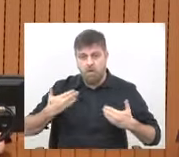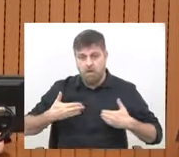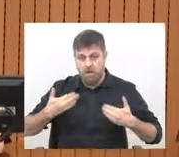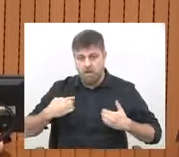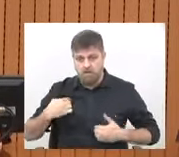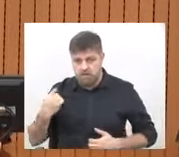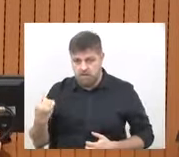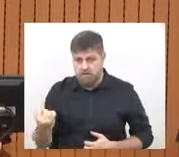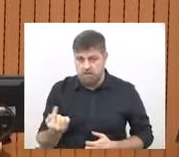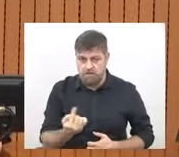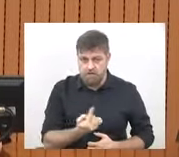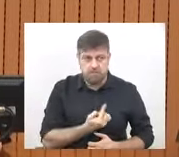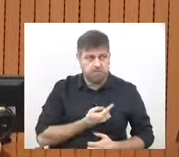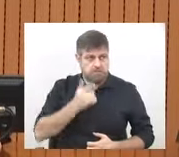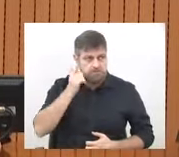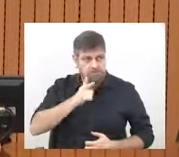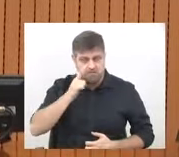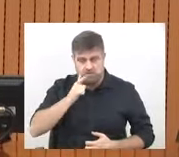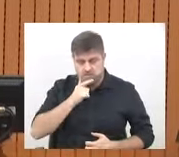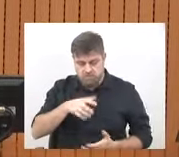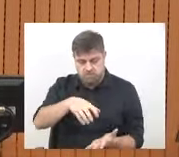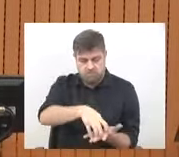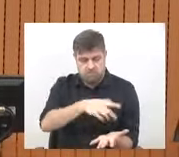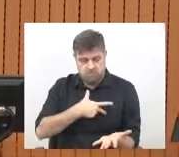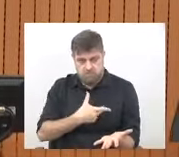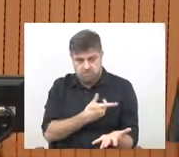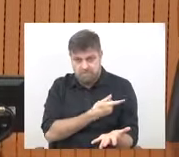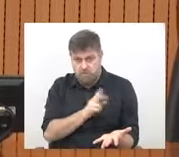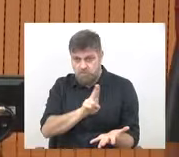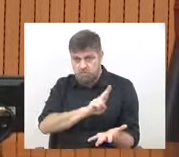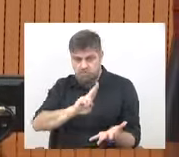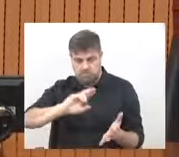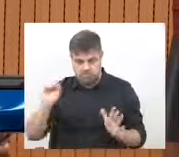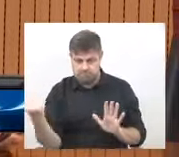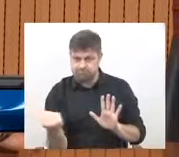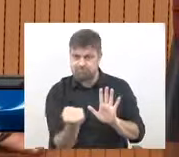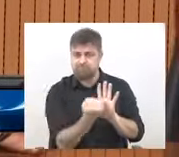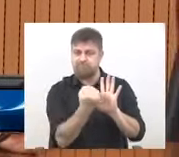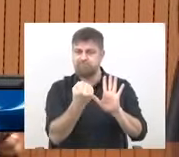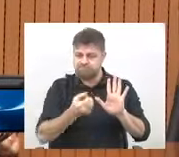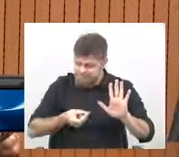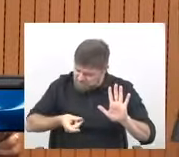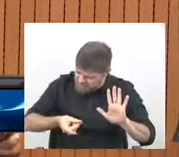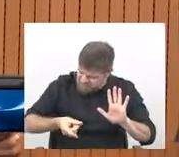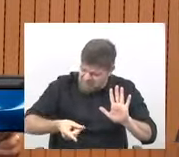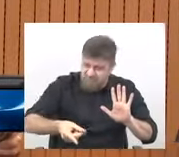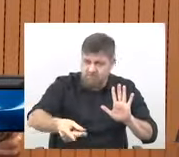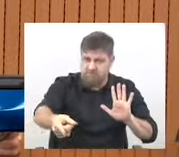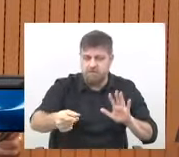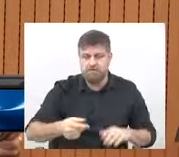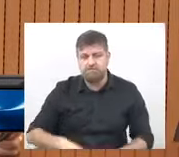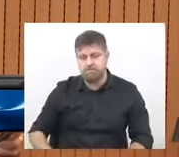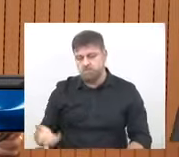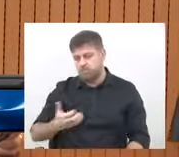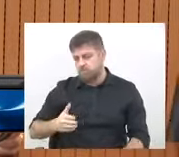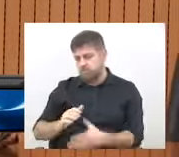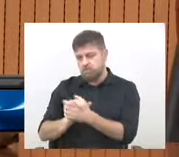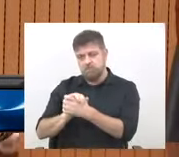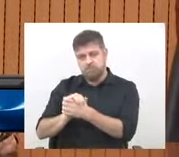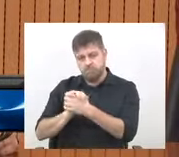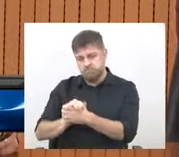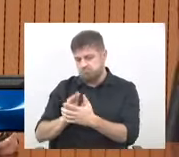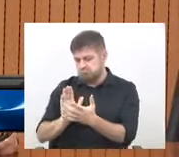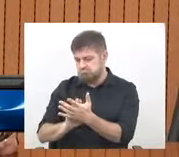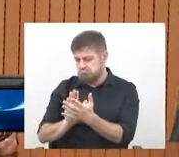nós podermos eternizar o nome do Bonfá aqui no município de Campinas. Parabéns a Vossa Excelência pela iniciativa